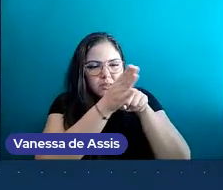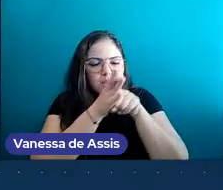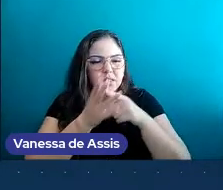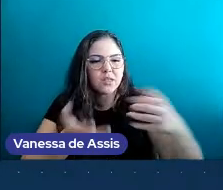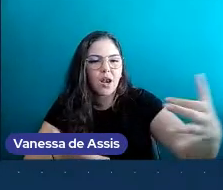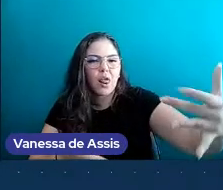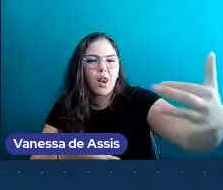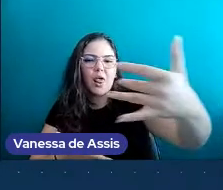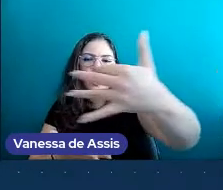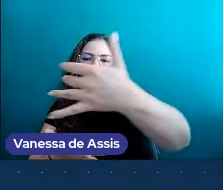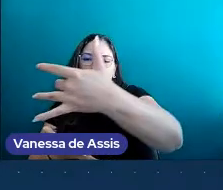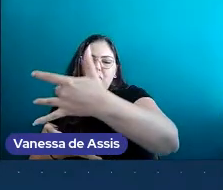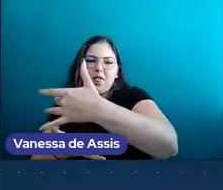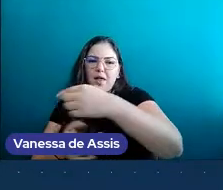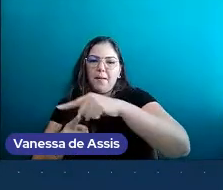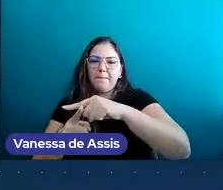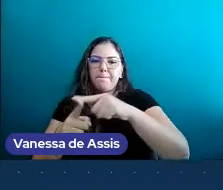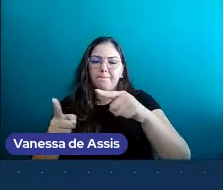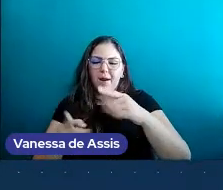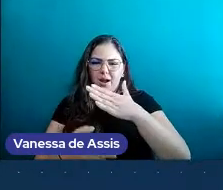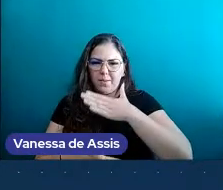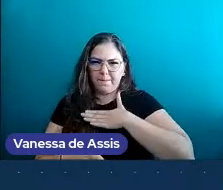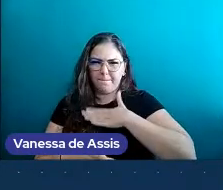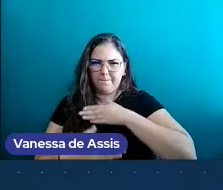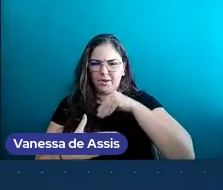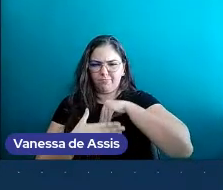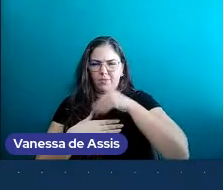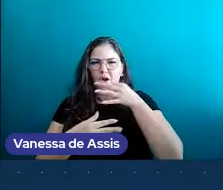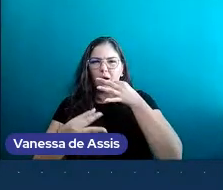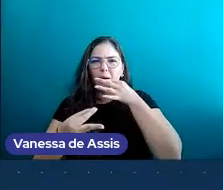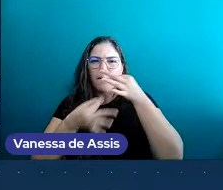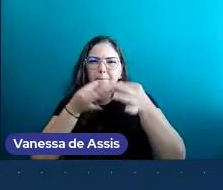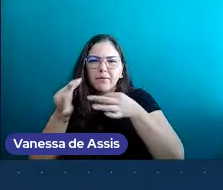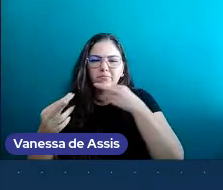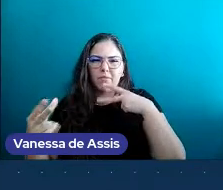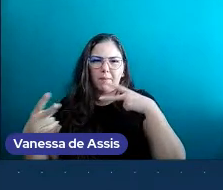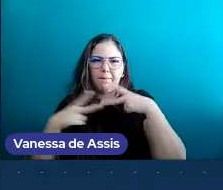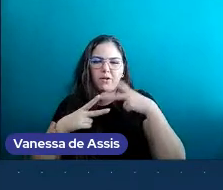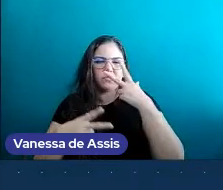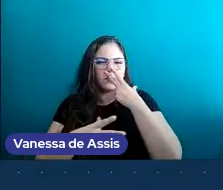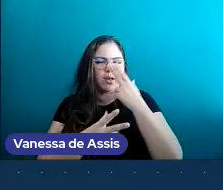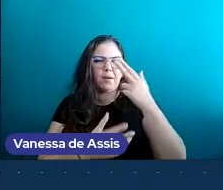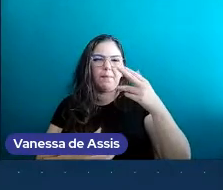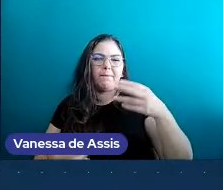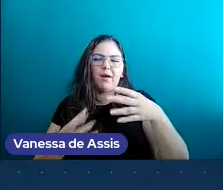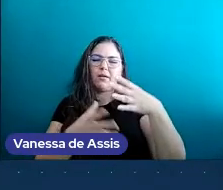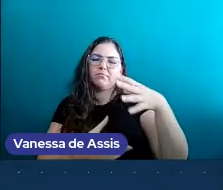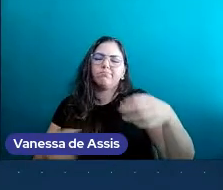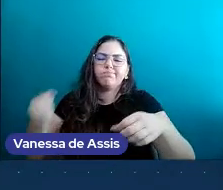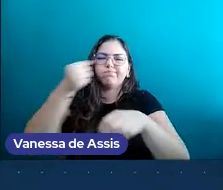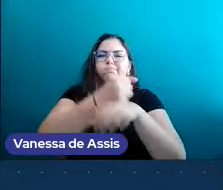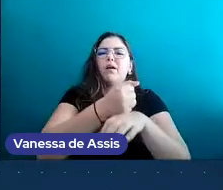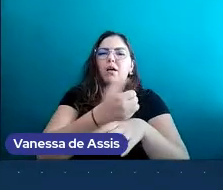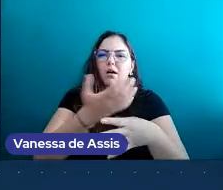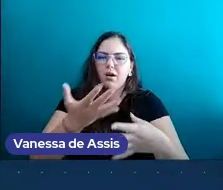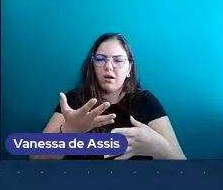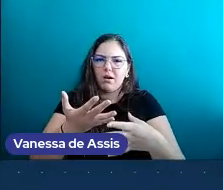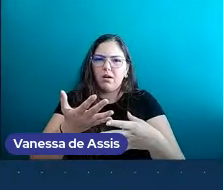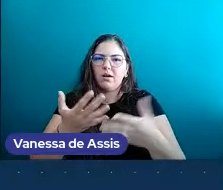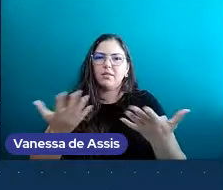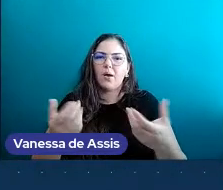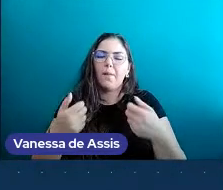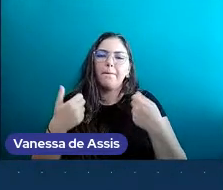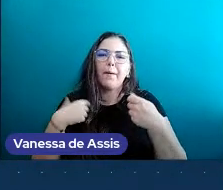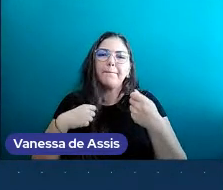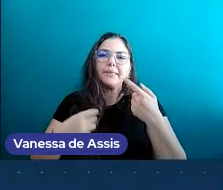só a subjetividade do pesquisador, da pessoa pesquisadora. Então, para isso, eu preciso ter um certo controle, que eu